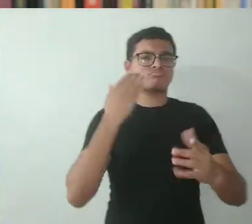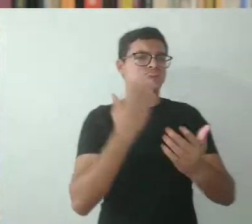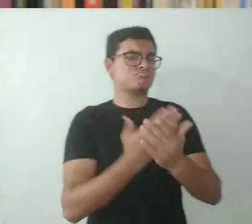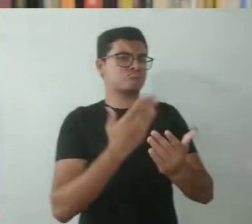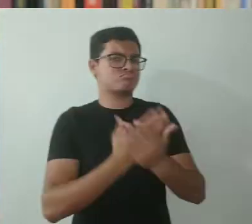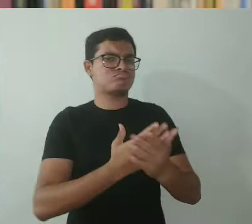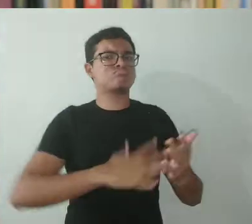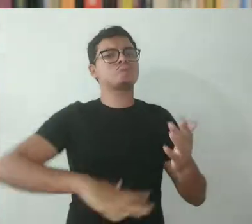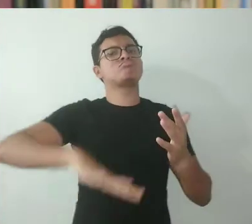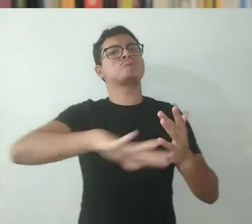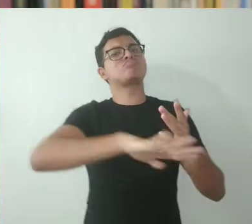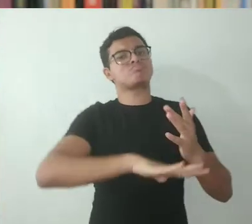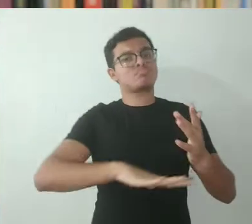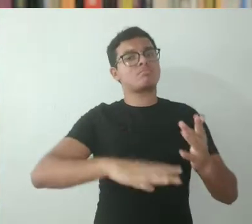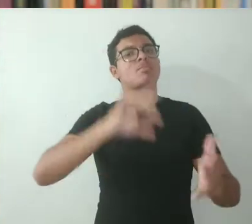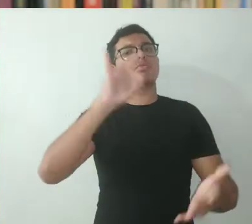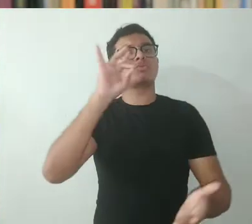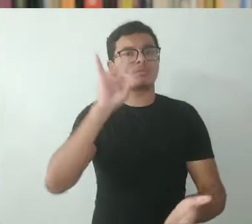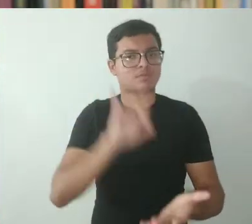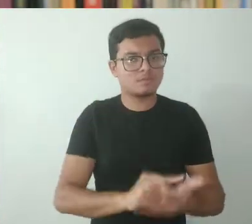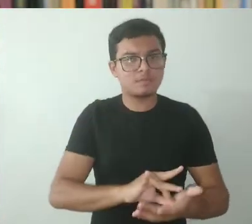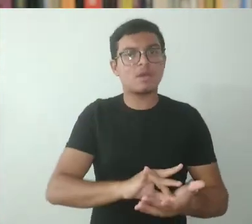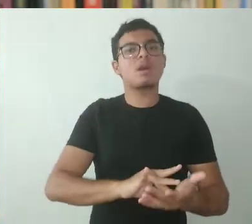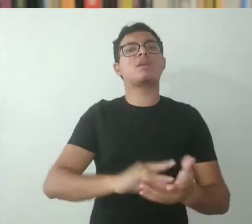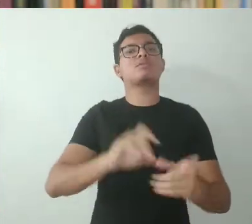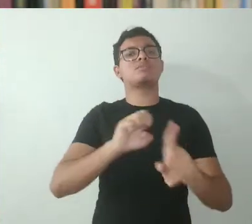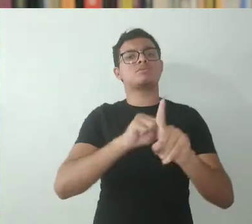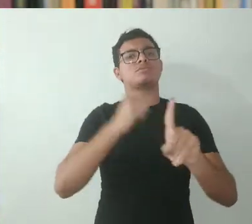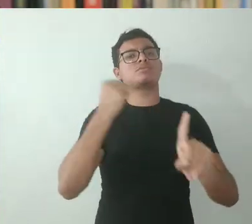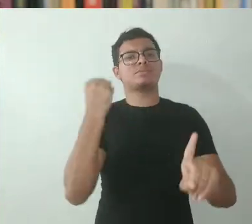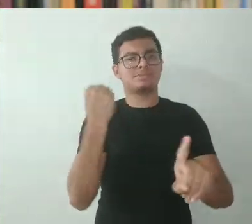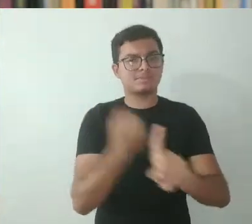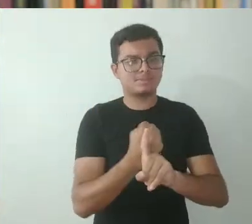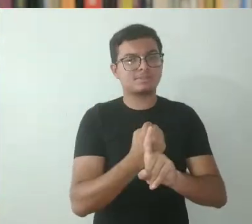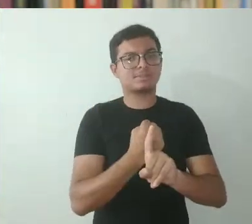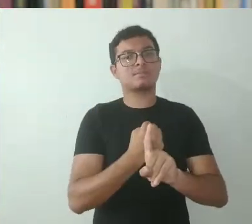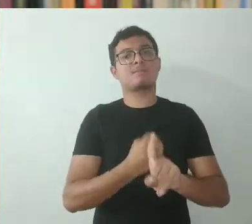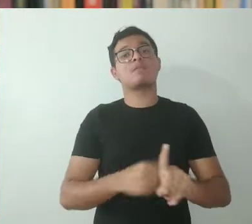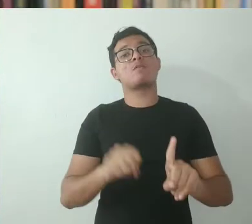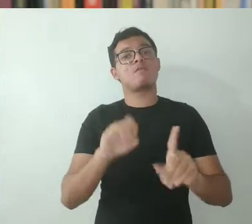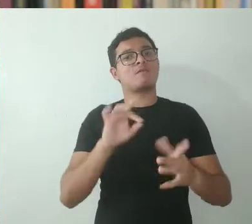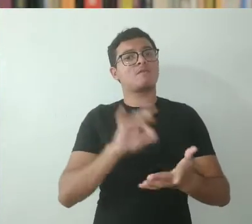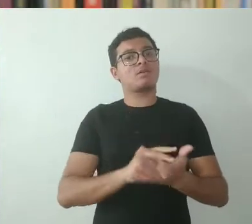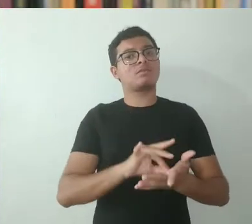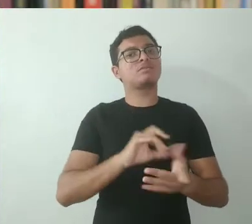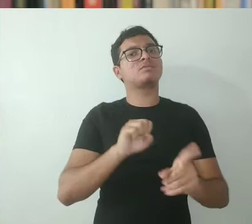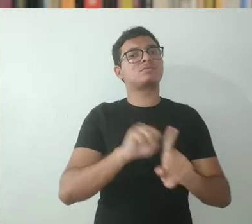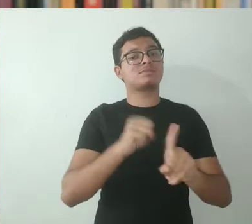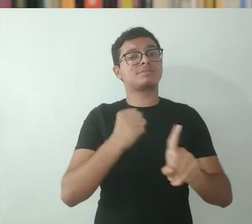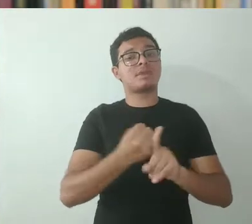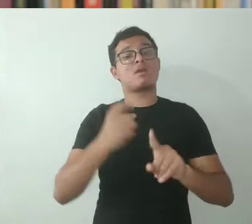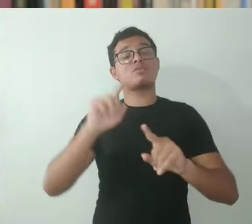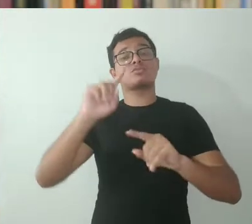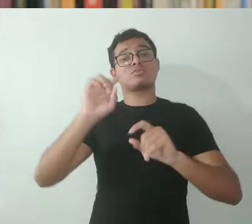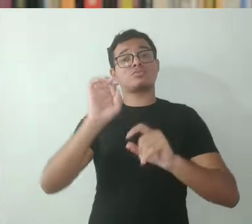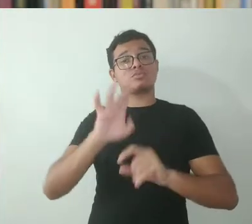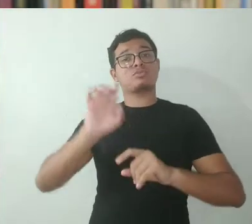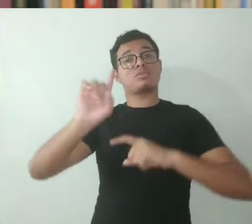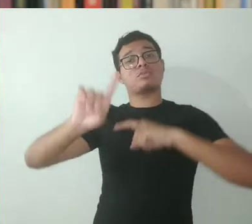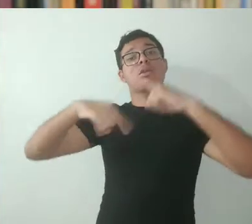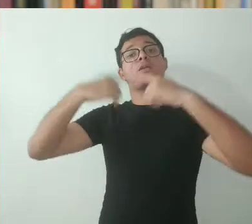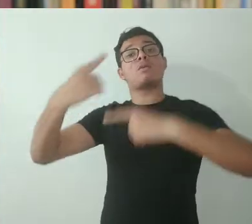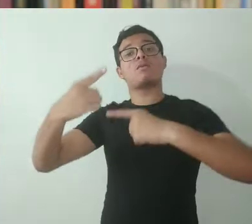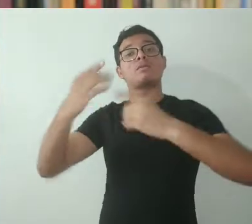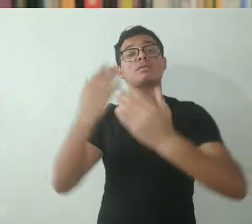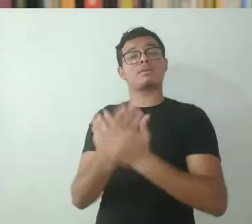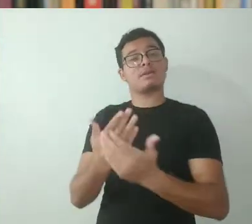especificamente os fatos sociais. Mas o fato social ainda é assunto para outra aula. O que a